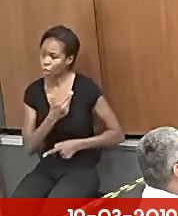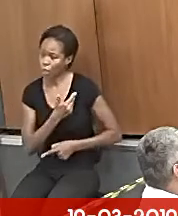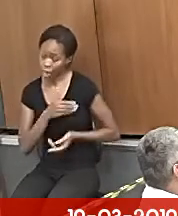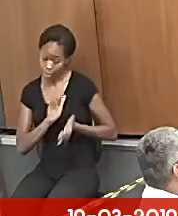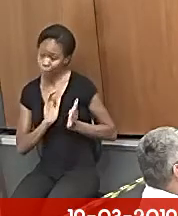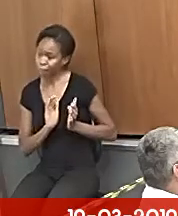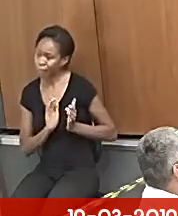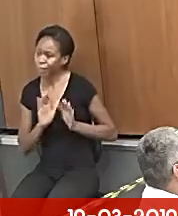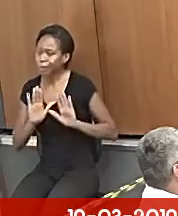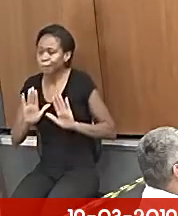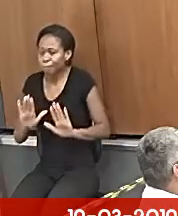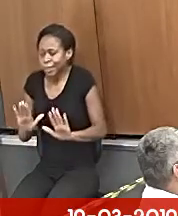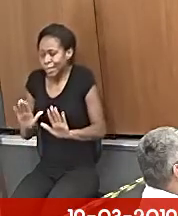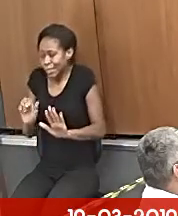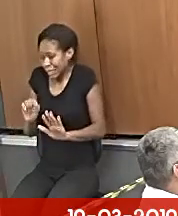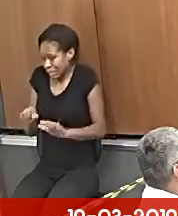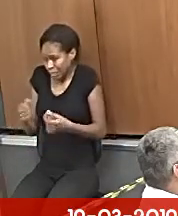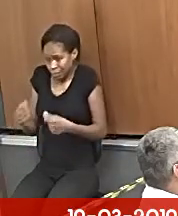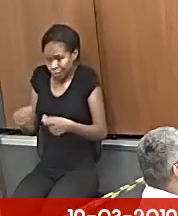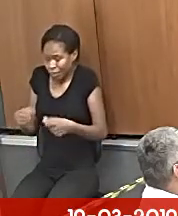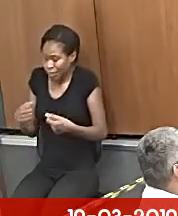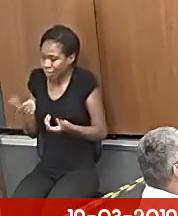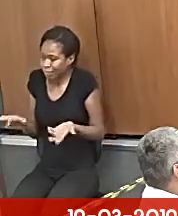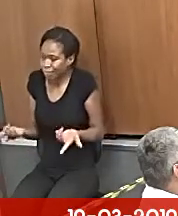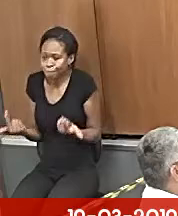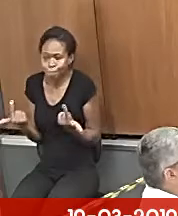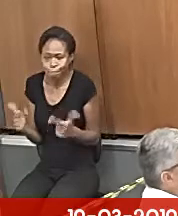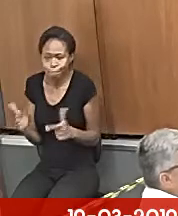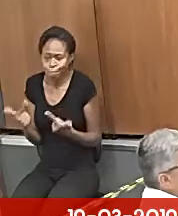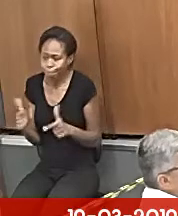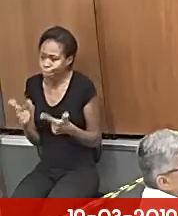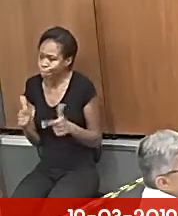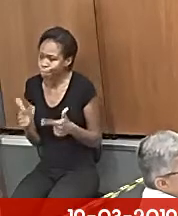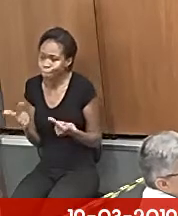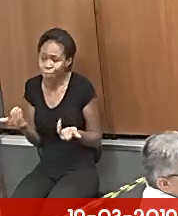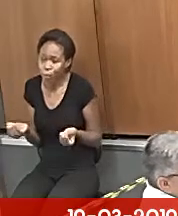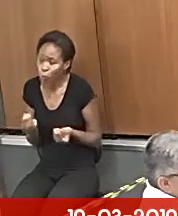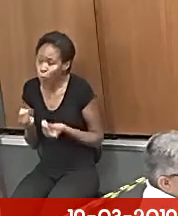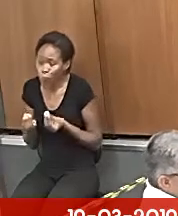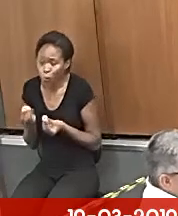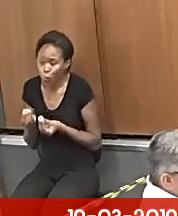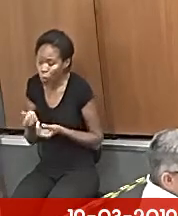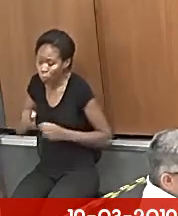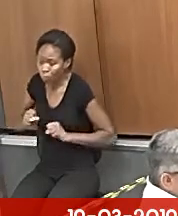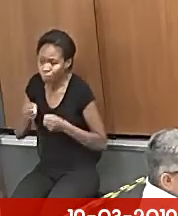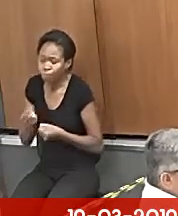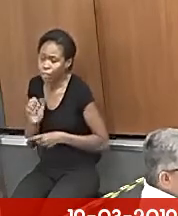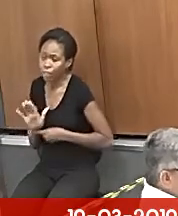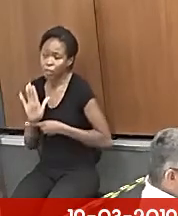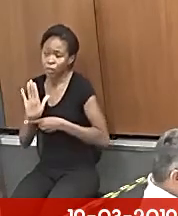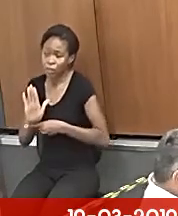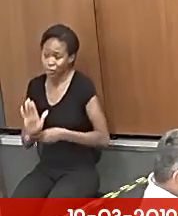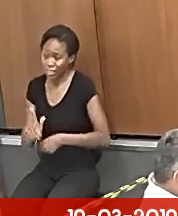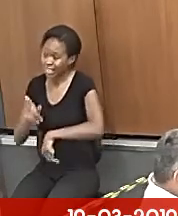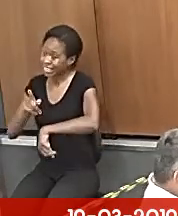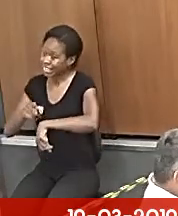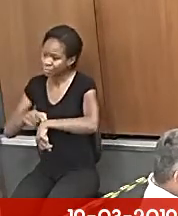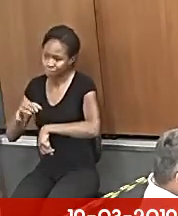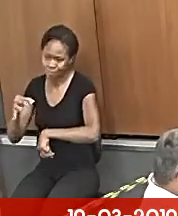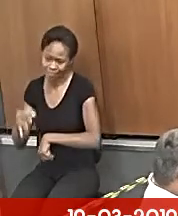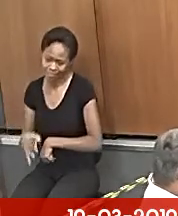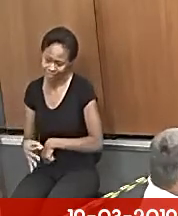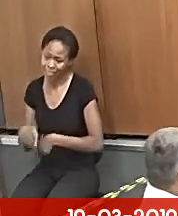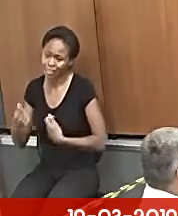precisasse disso virava e mexia já não tinha essa situação para poder defender os interesses na hora que precisa agora